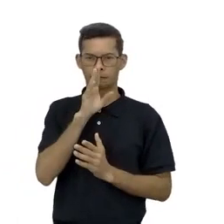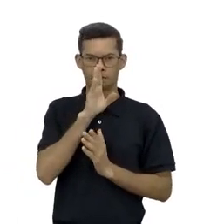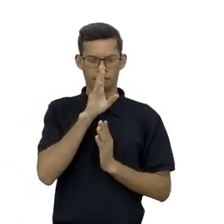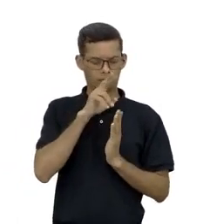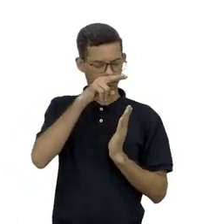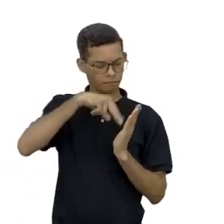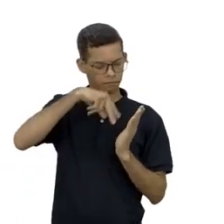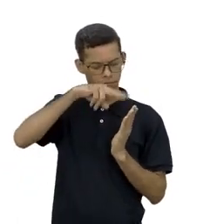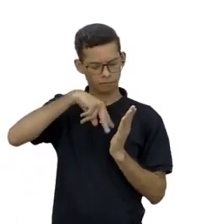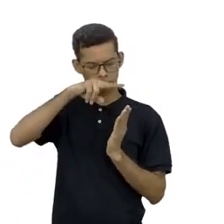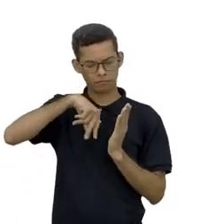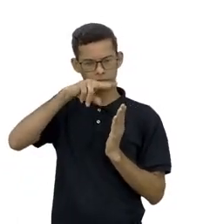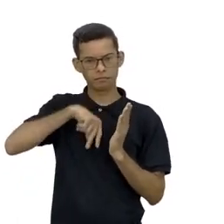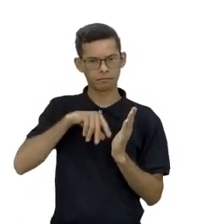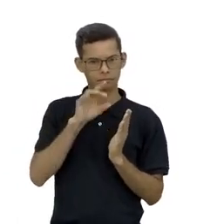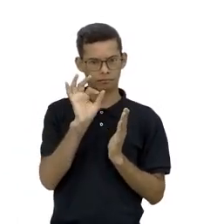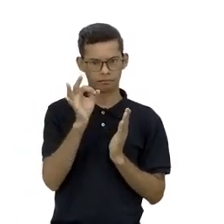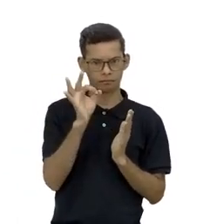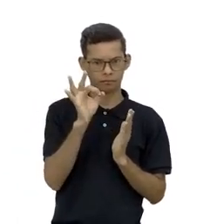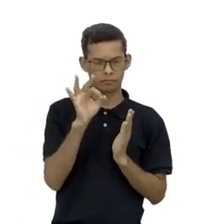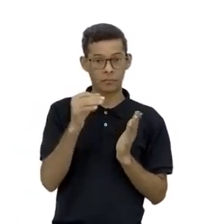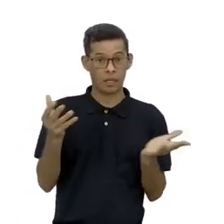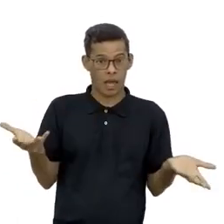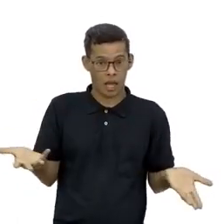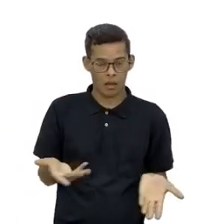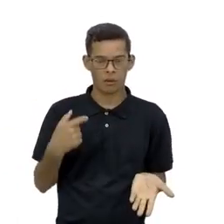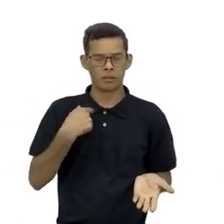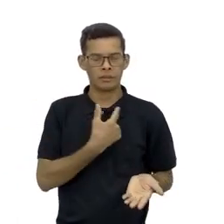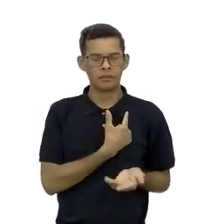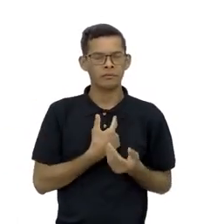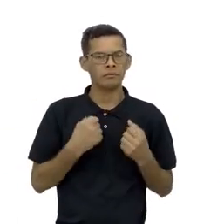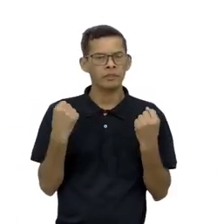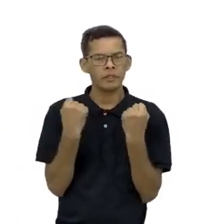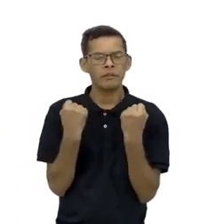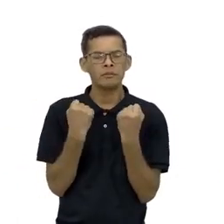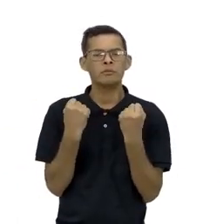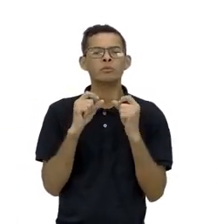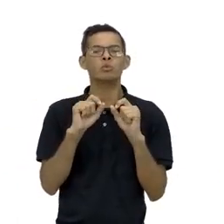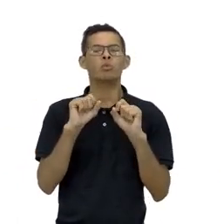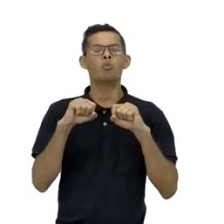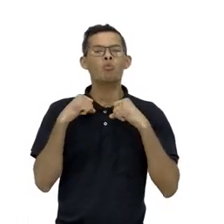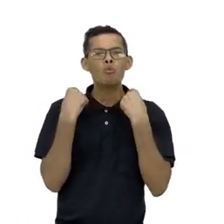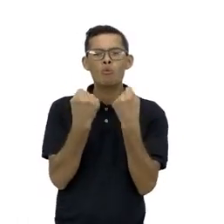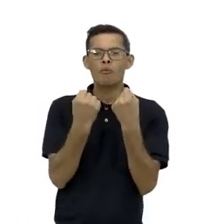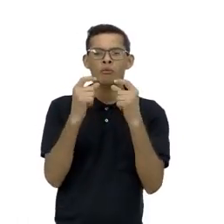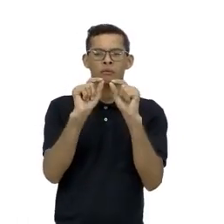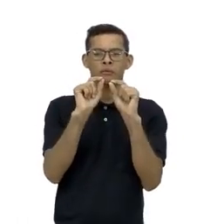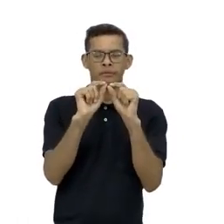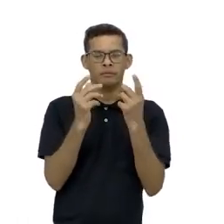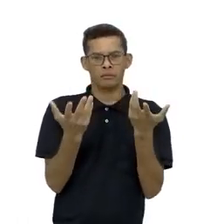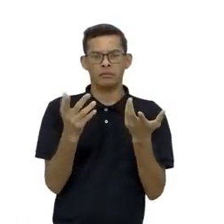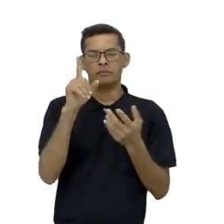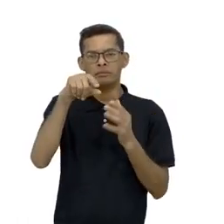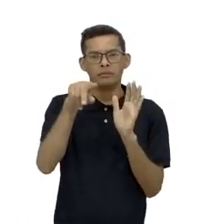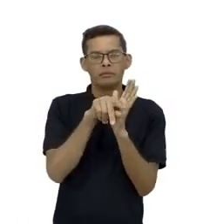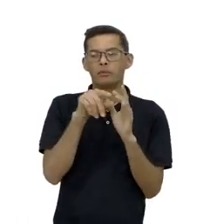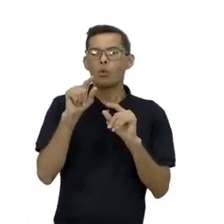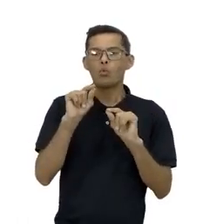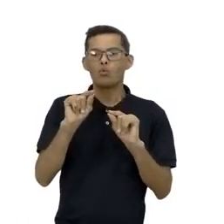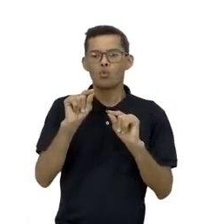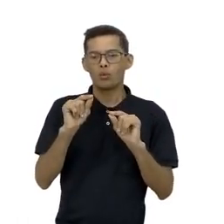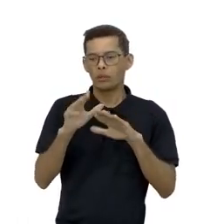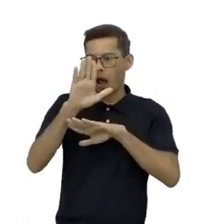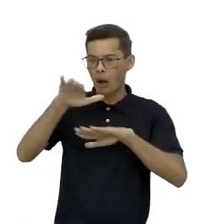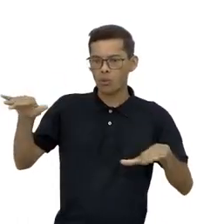texto. Aqui nós estamos defendendo que seja feita a leitura colaborativa,